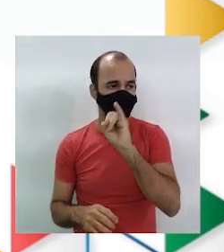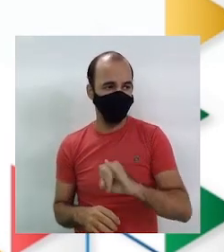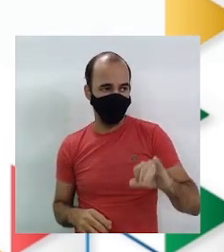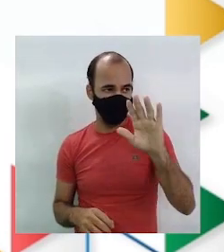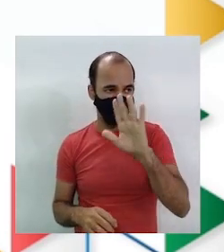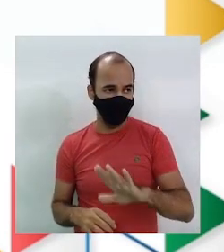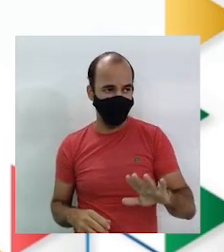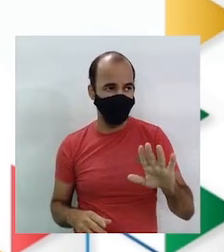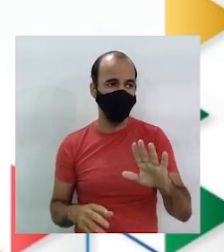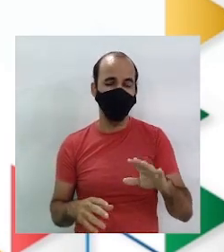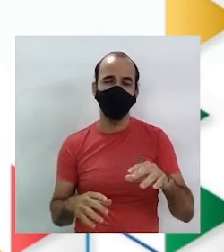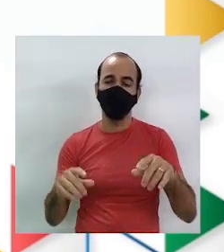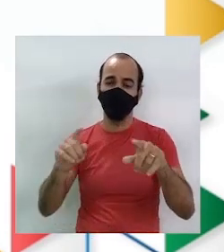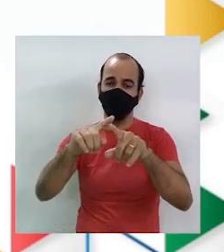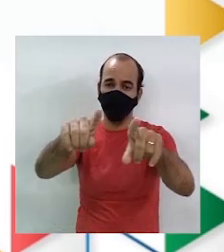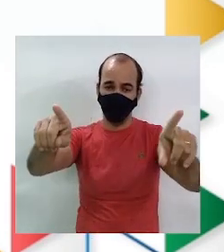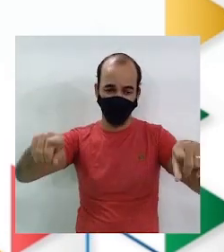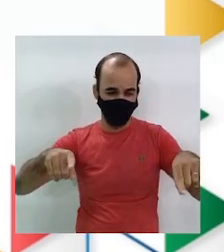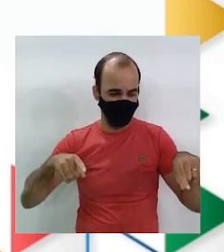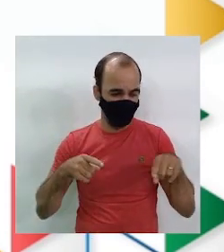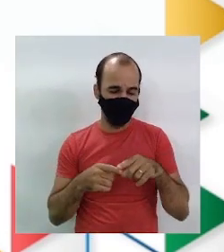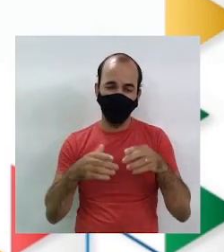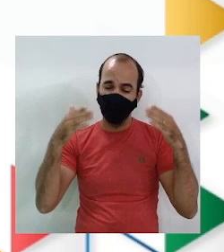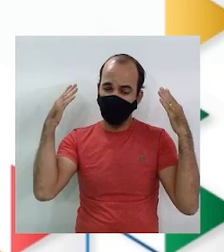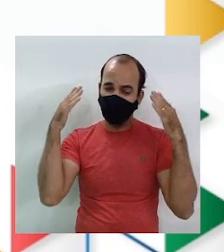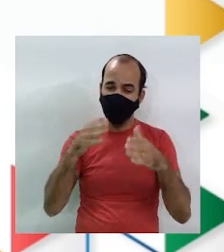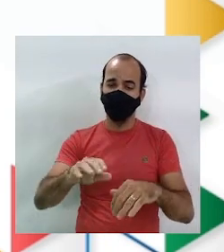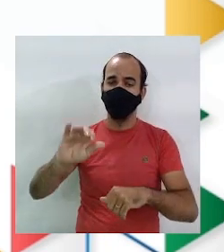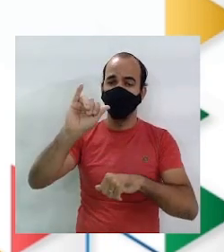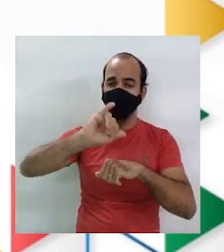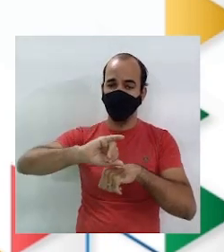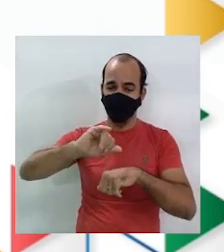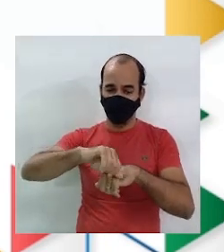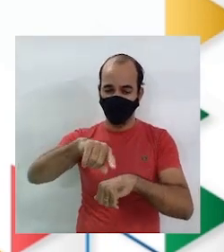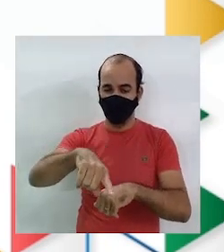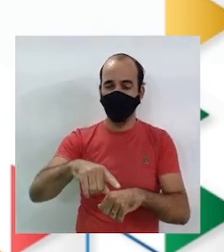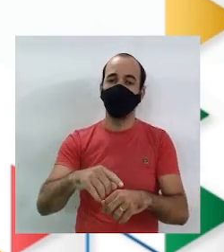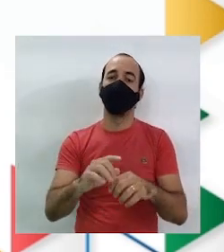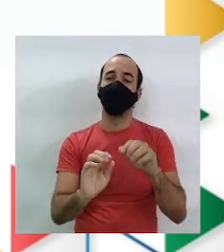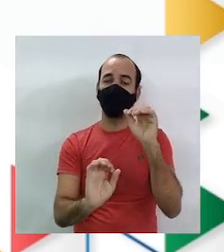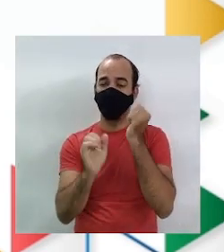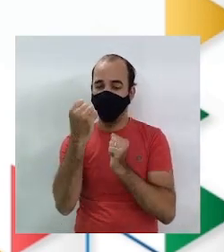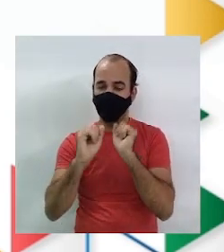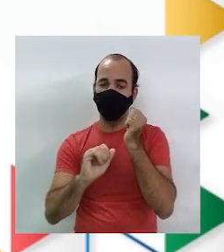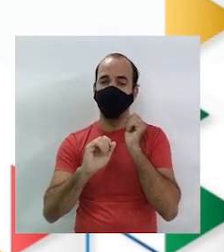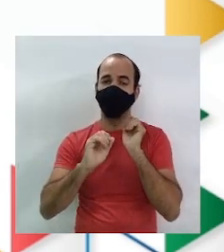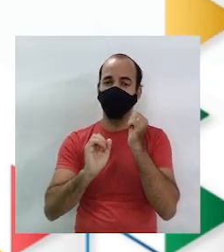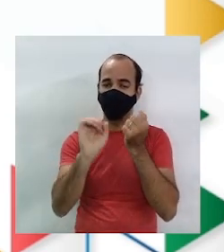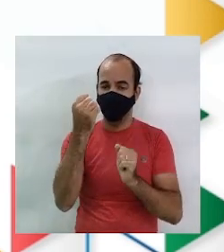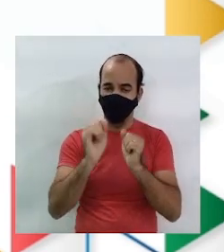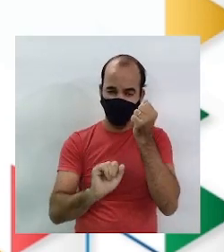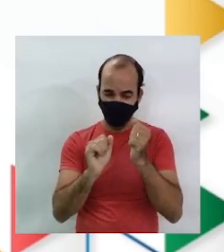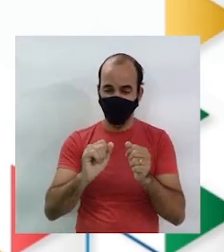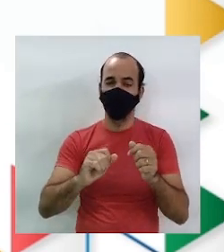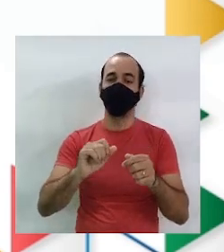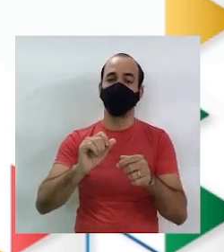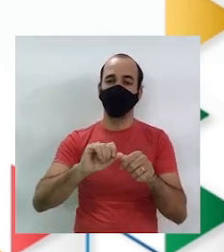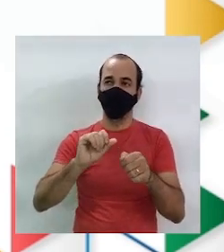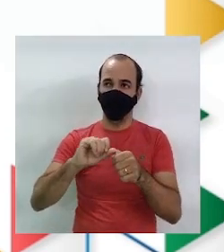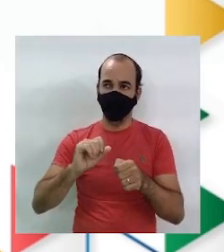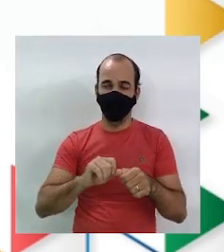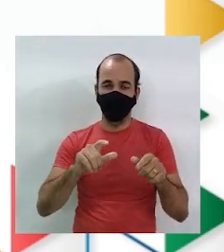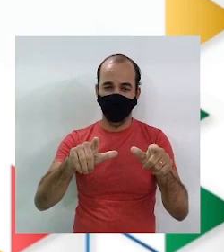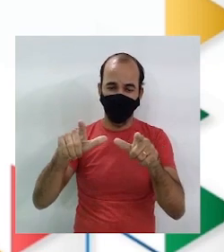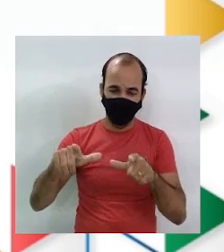do parque central, da parte central da oficina de cerâmica. É muito bonito, gente, é muito bonito mesmo.